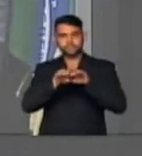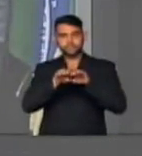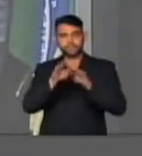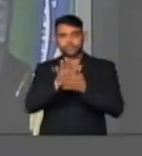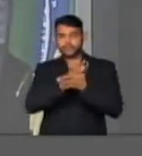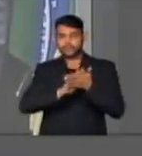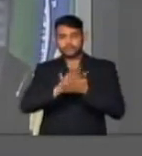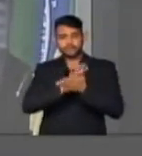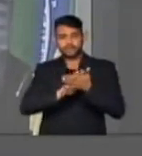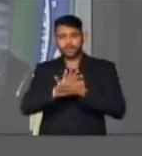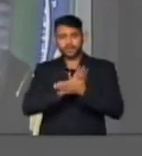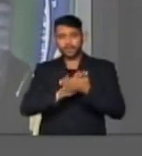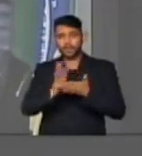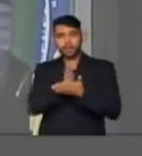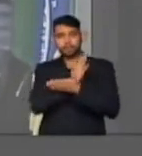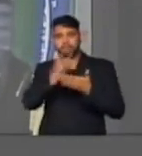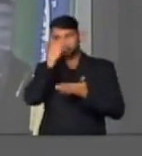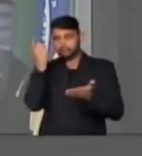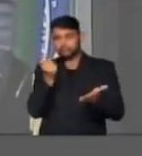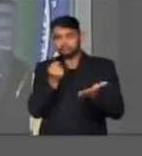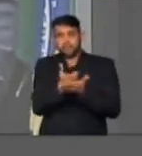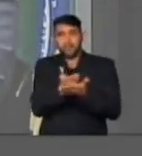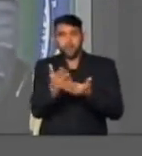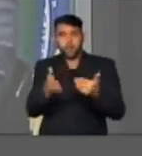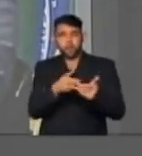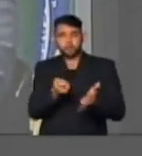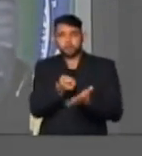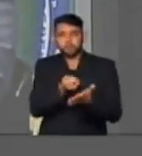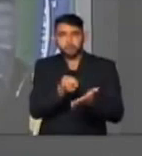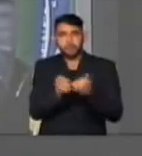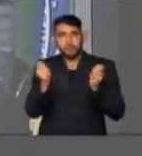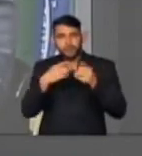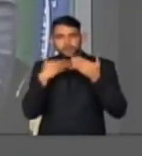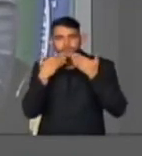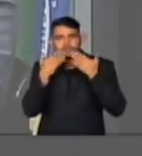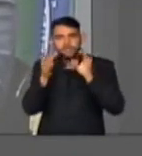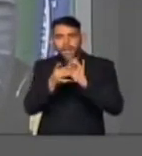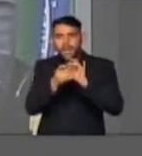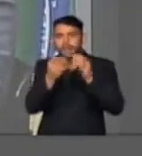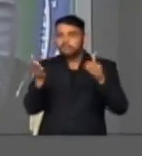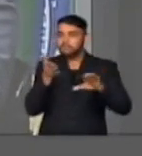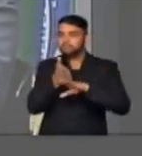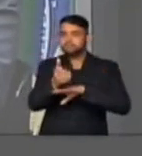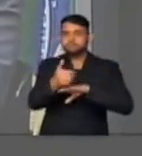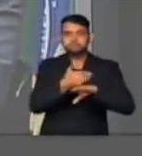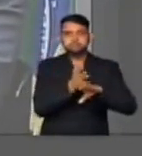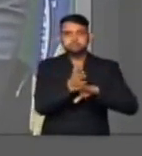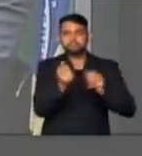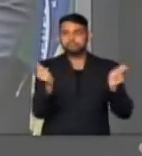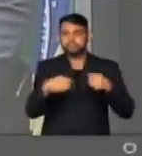sem adeptos pagos e adestrados, possam se manifestar livremente.